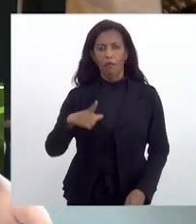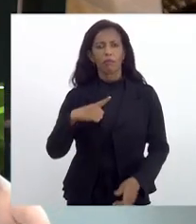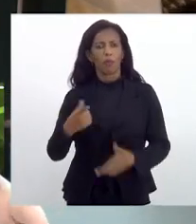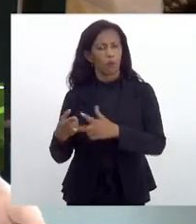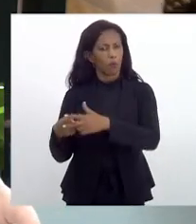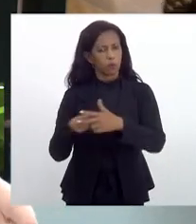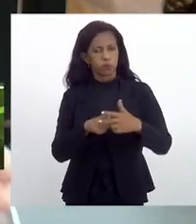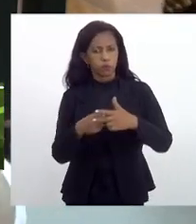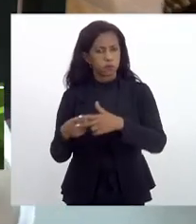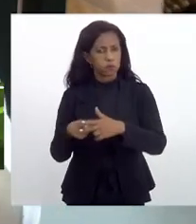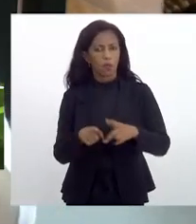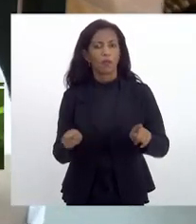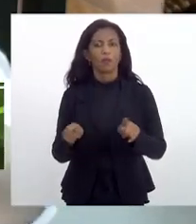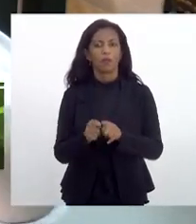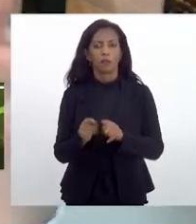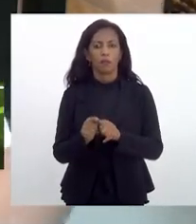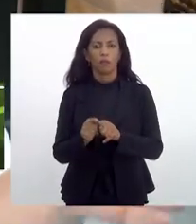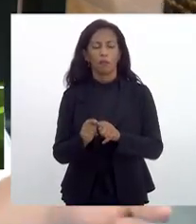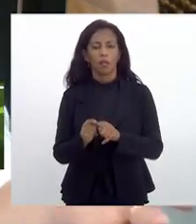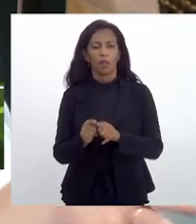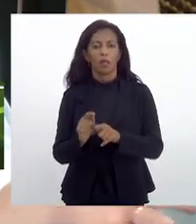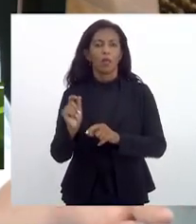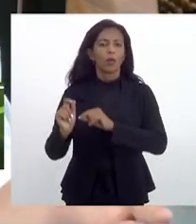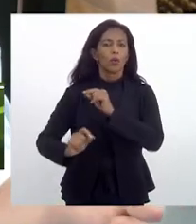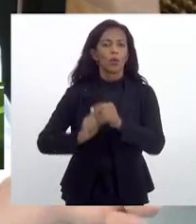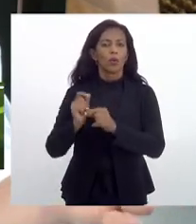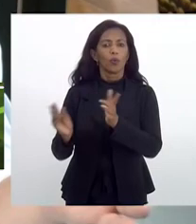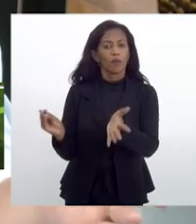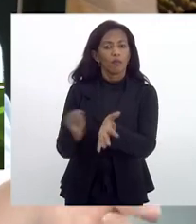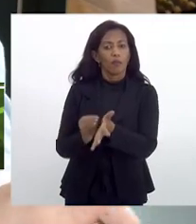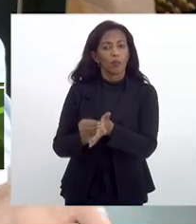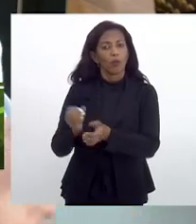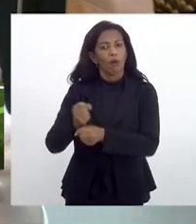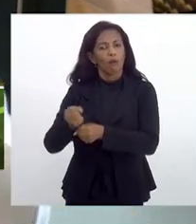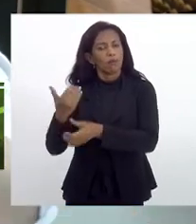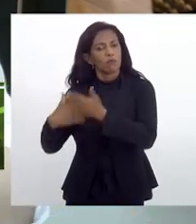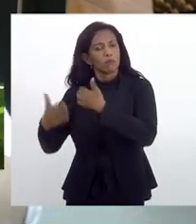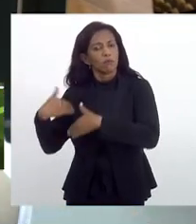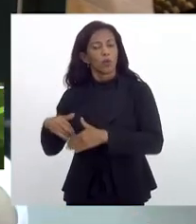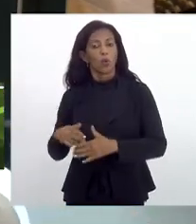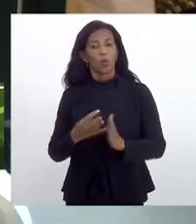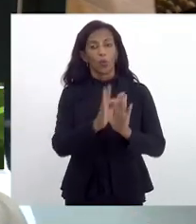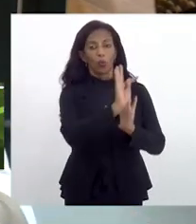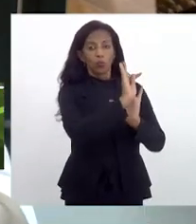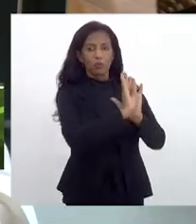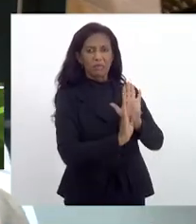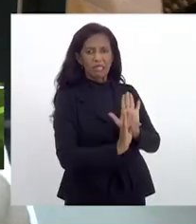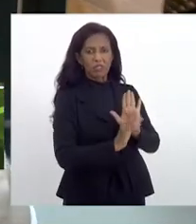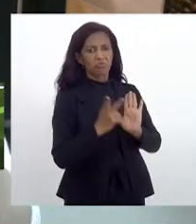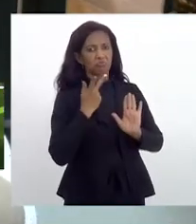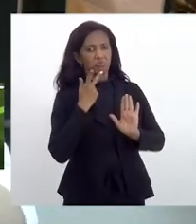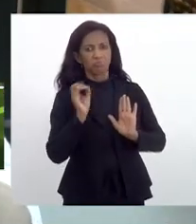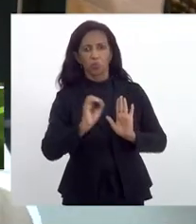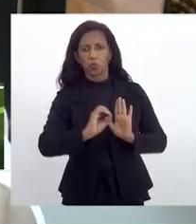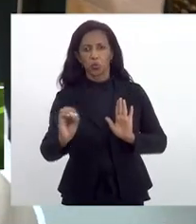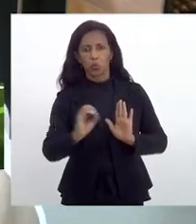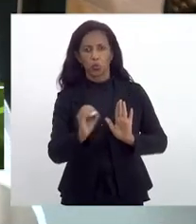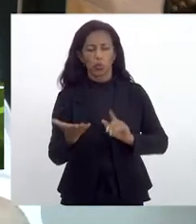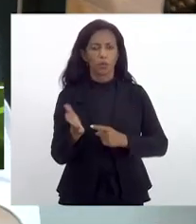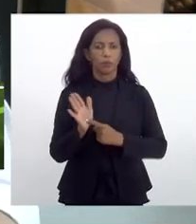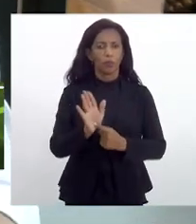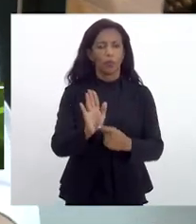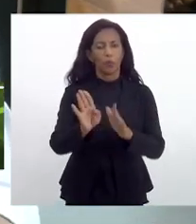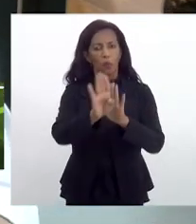conduta prevendo a aplicação do que não foi aplicado nos últimos anos. O texto não trata disso. A gente apresentou uma emenda